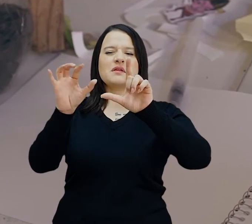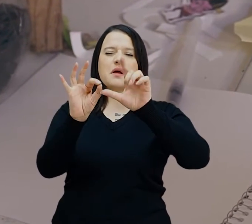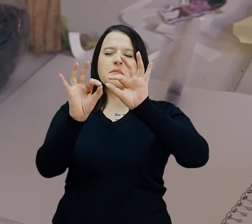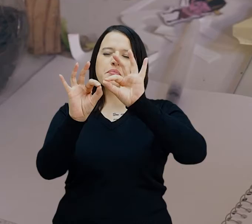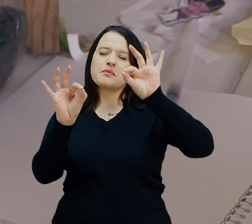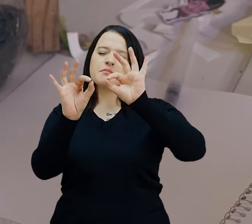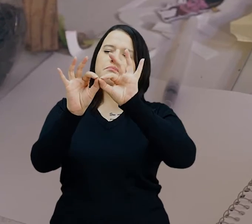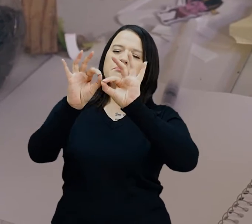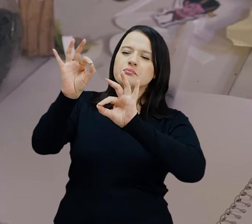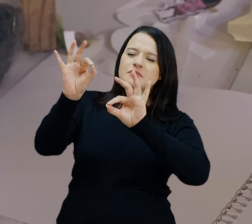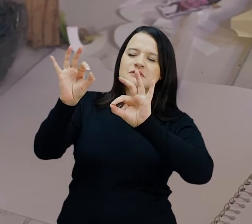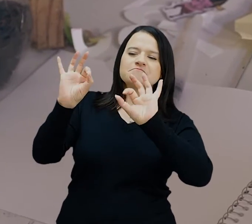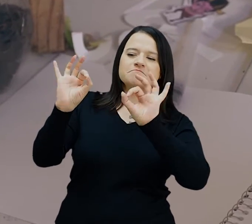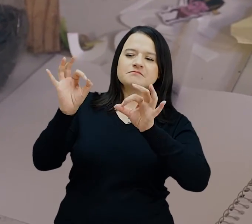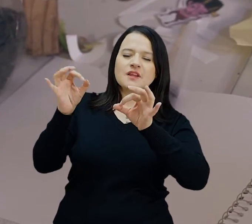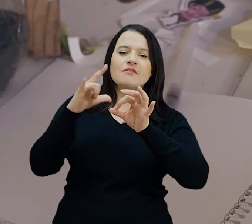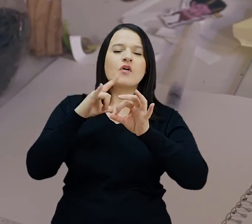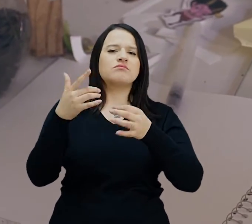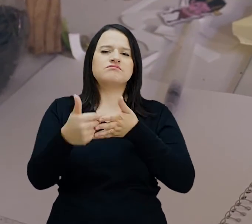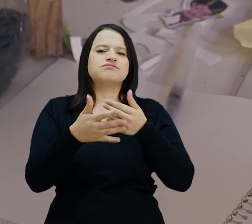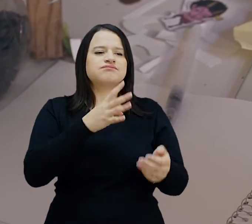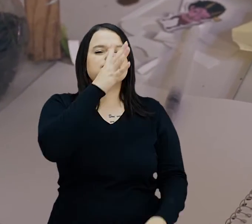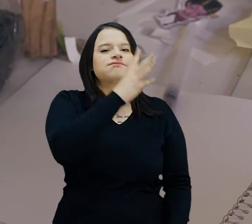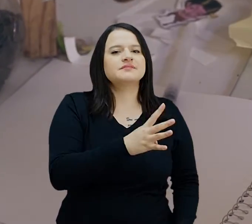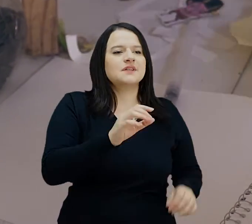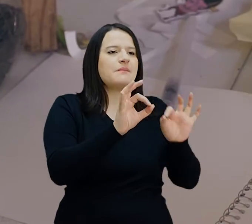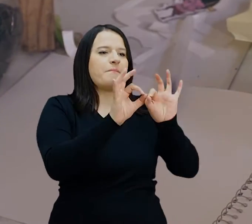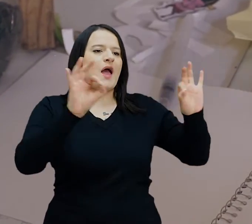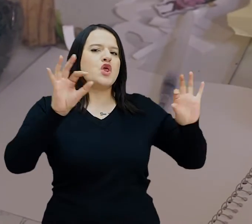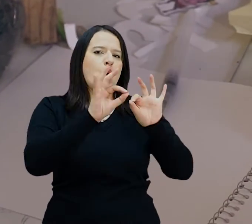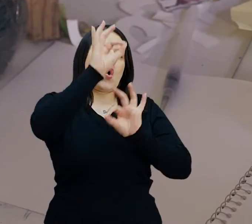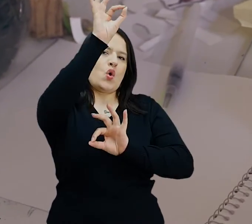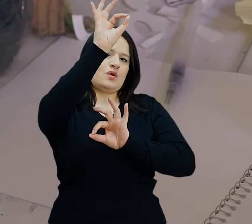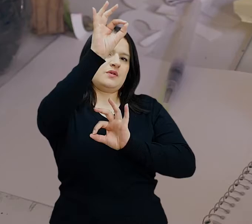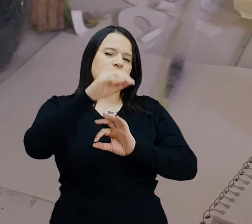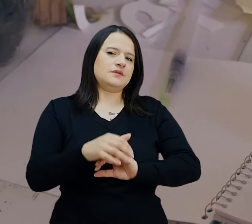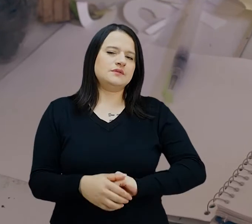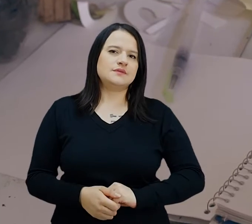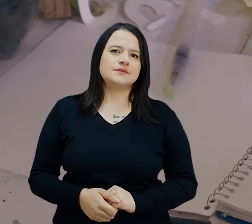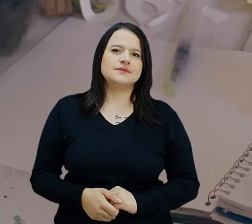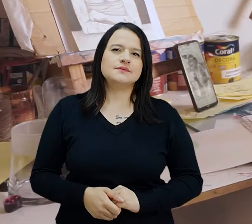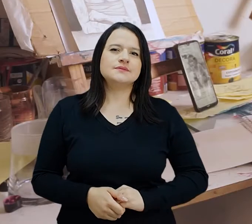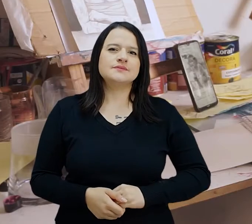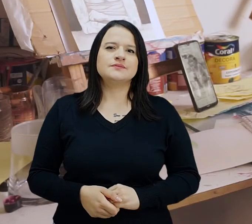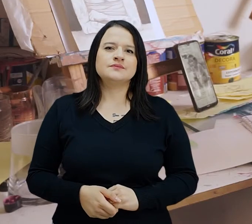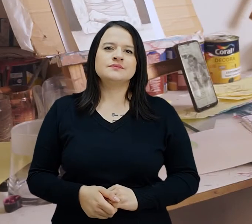a cabeça dela aqui, ó, tem mais ou menos esse tamanhinho aqui, certo? Eu vou fazer um tamanho aleatório aqui.